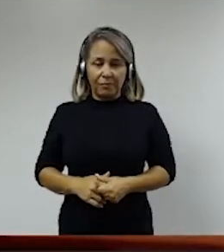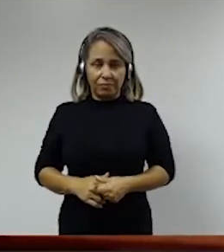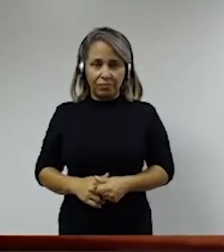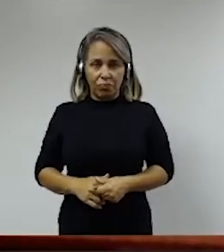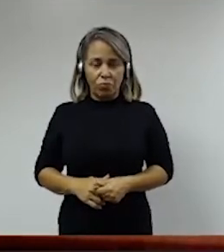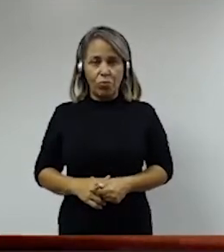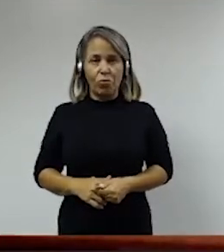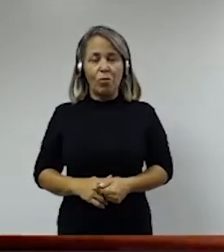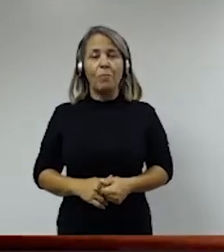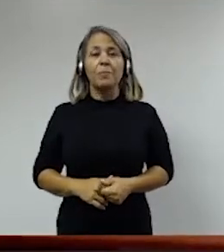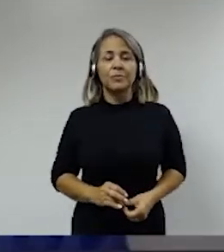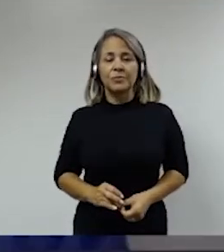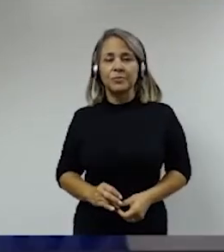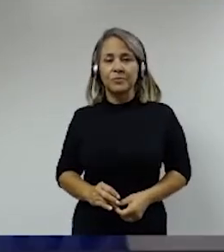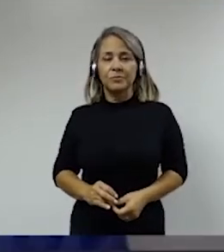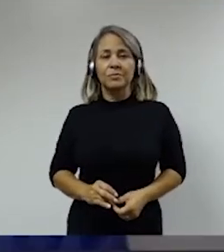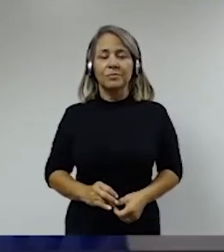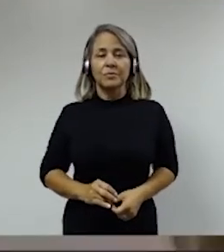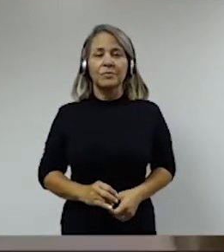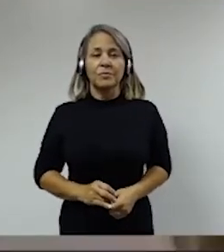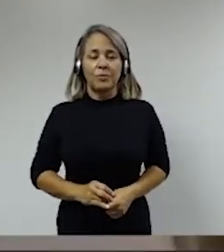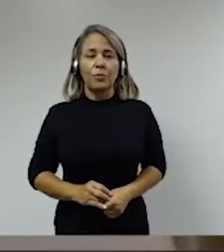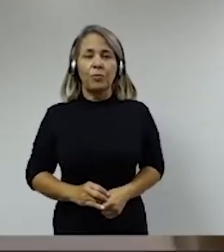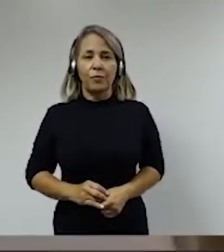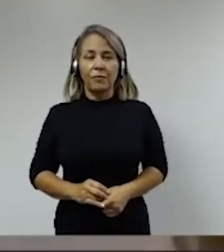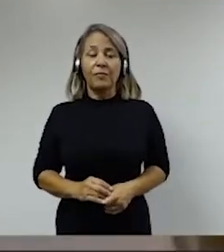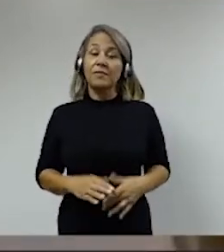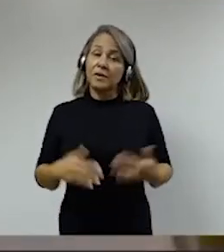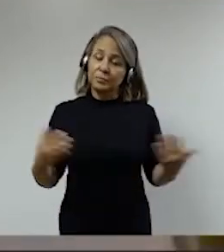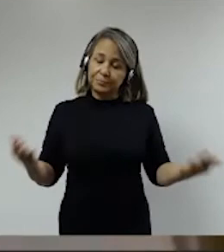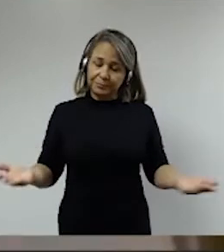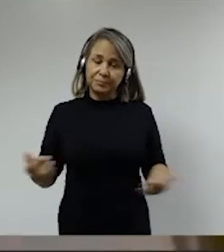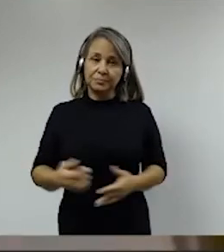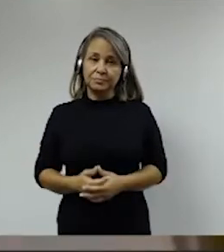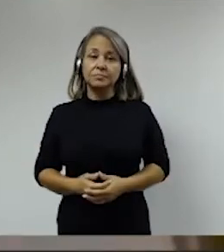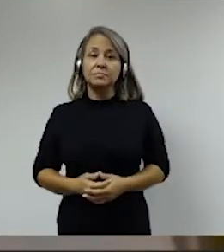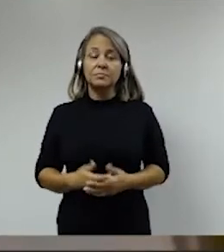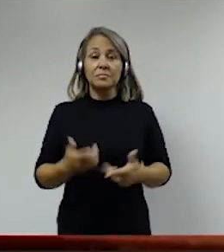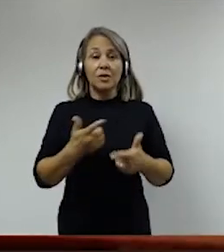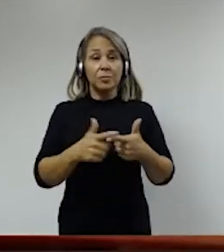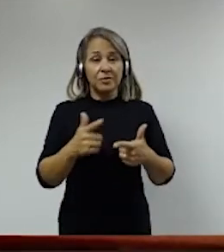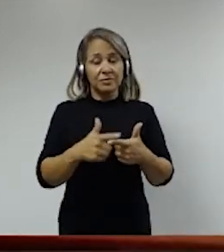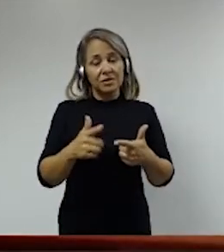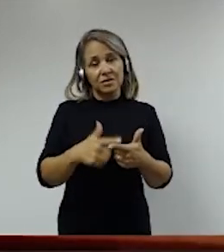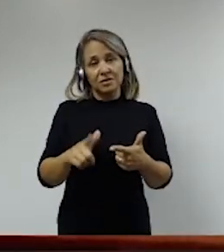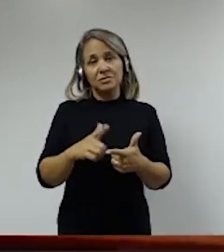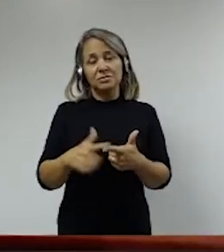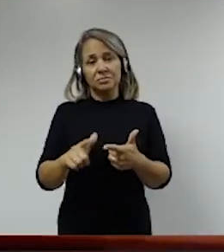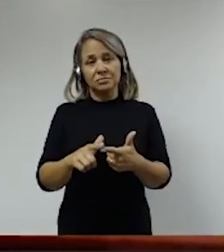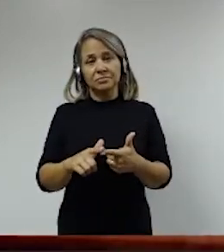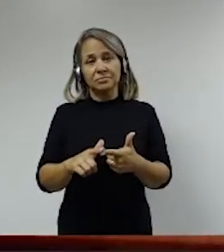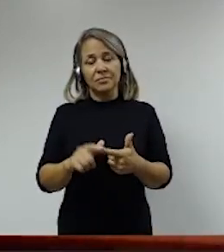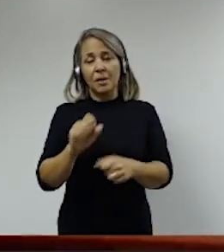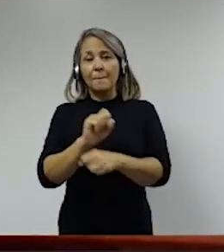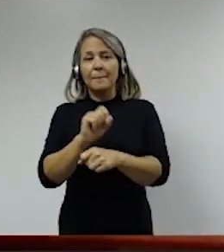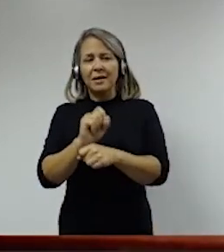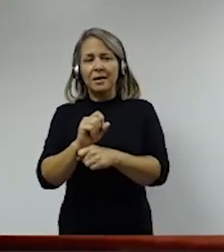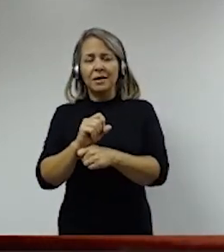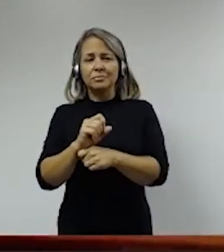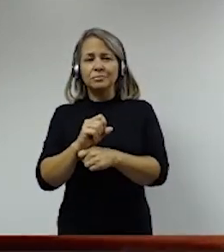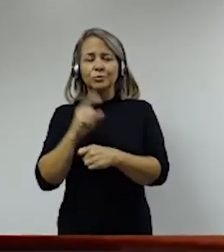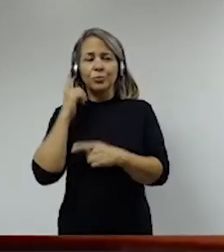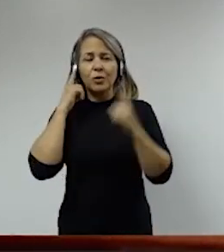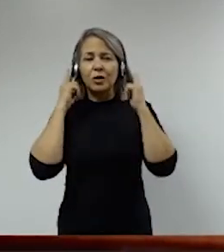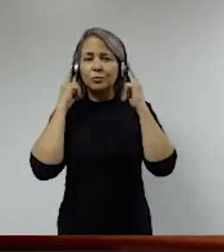Tem sofrendo... Estou aqui. Então, como eu estava dizendo, não é um privilégio, não é um problema